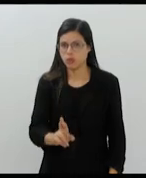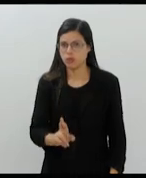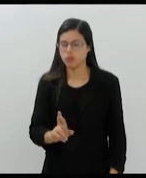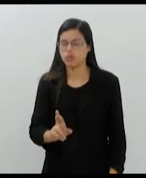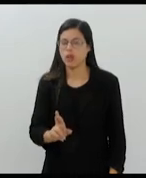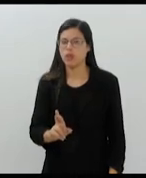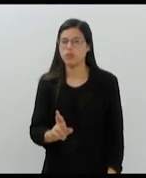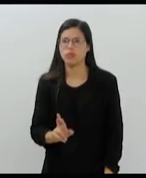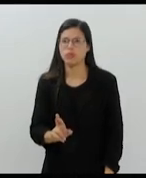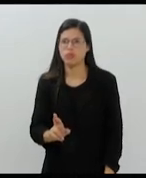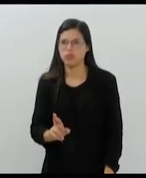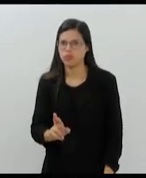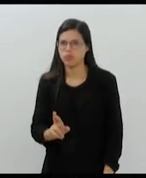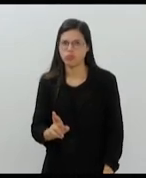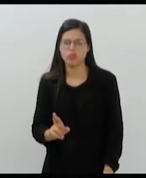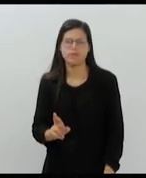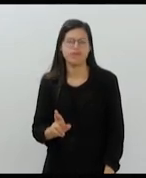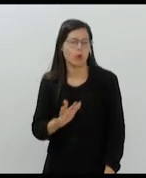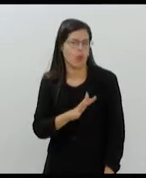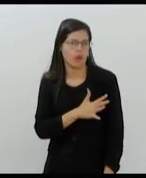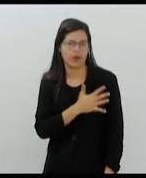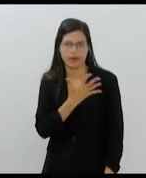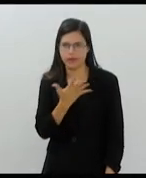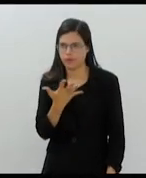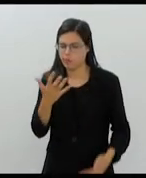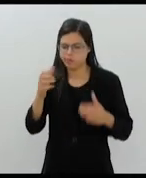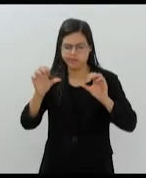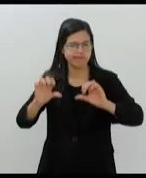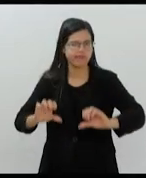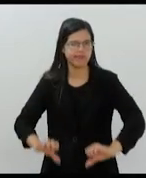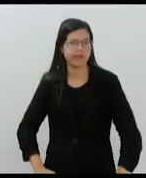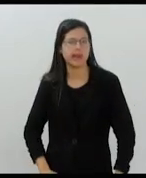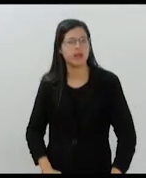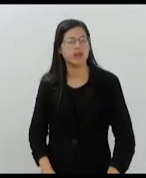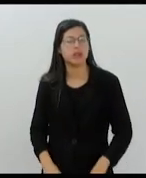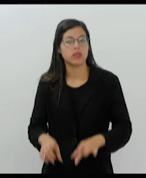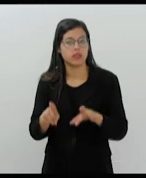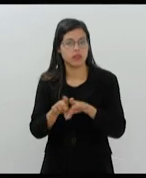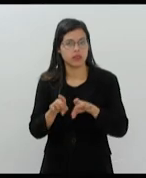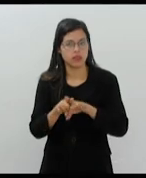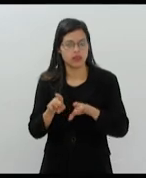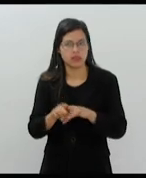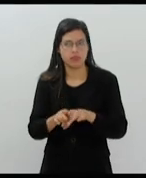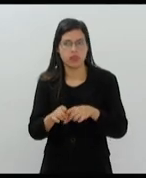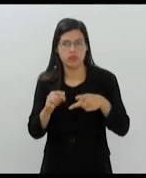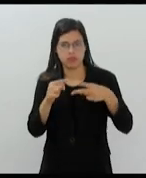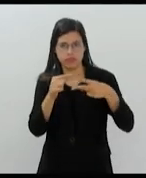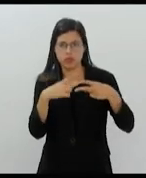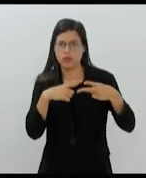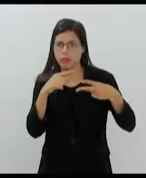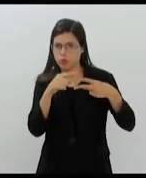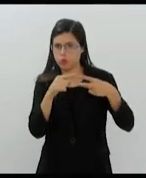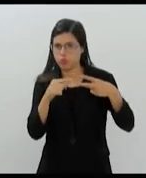foram desastrosos, objetos, inclusive, de duas